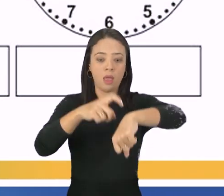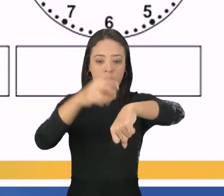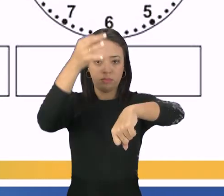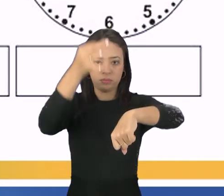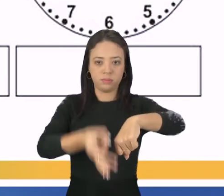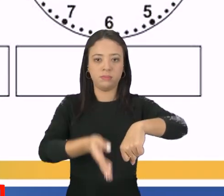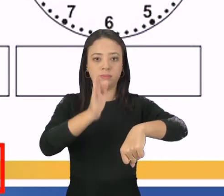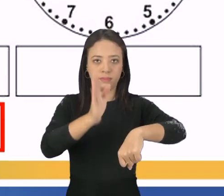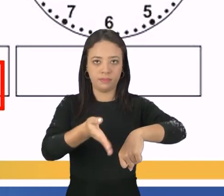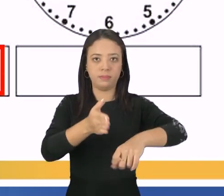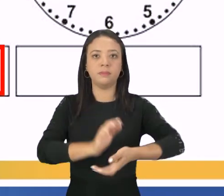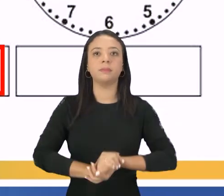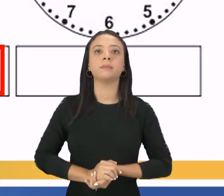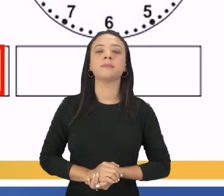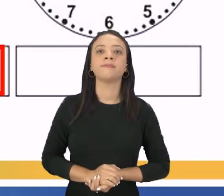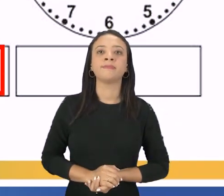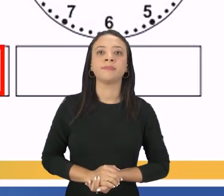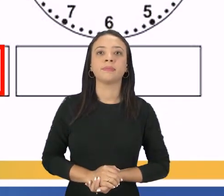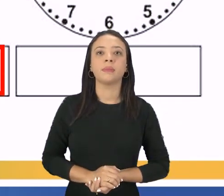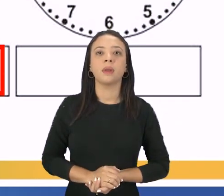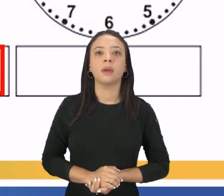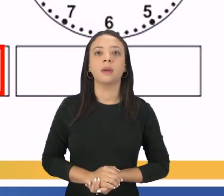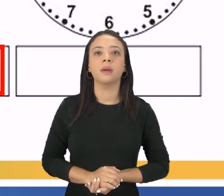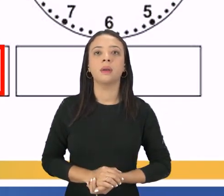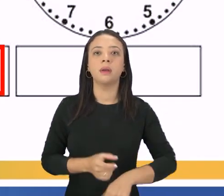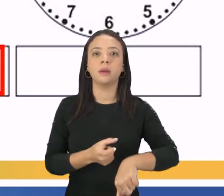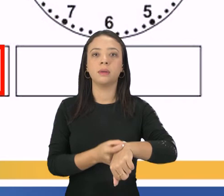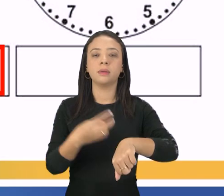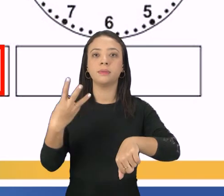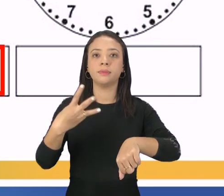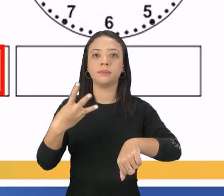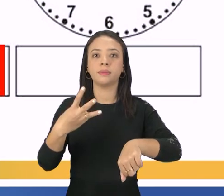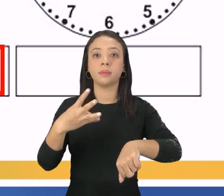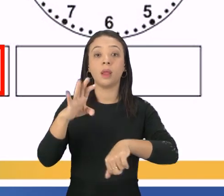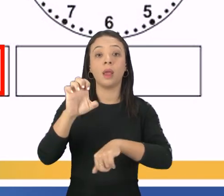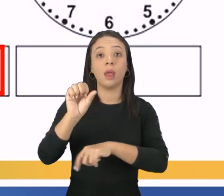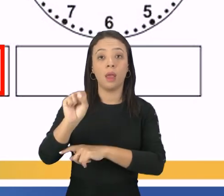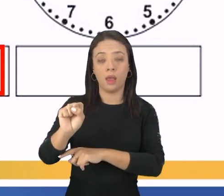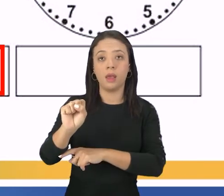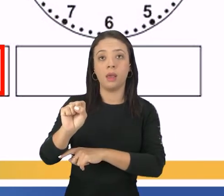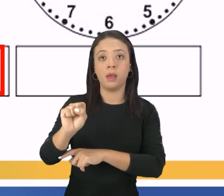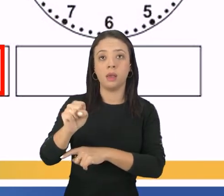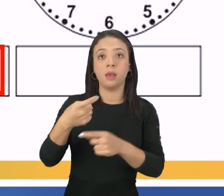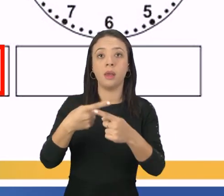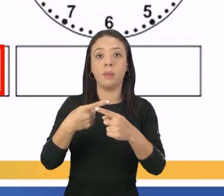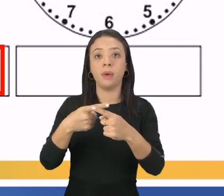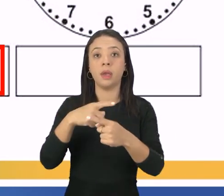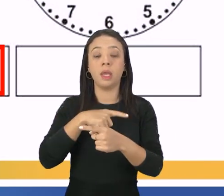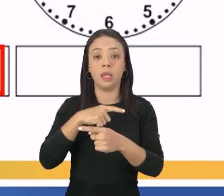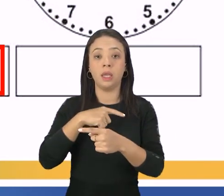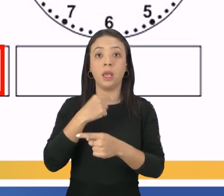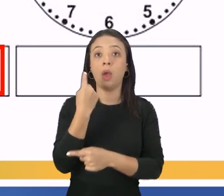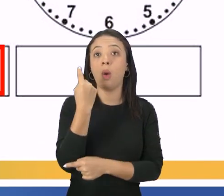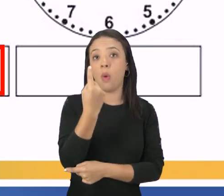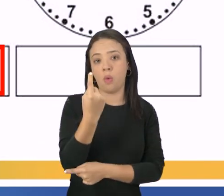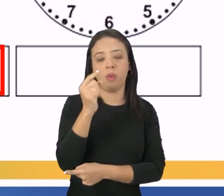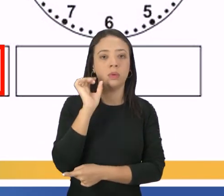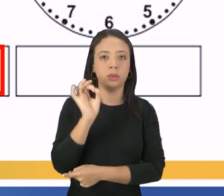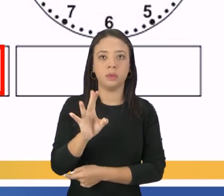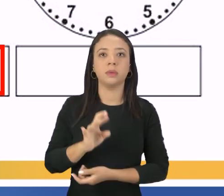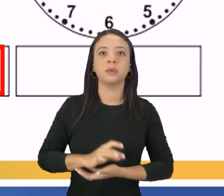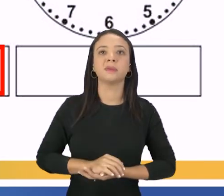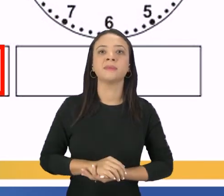se fala em ponto. Relógio 3, es, né? Porque olha só a diferença, né? Quando é eu digo